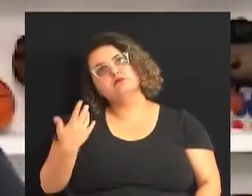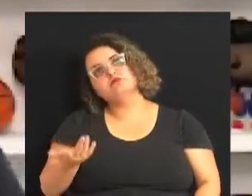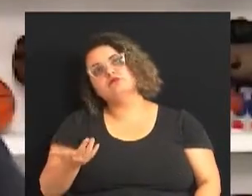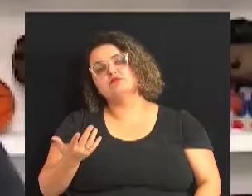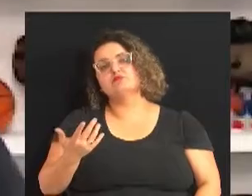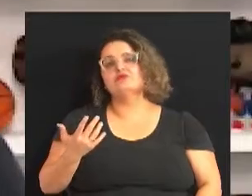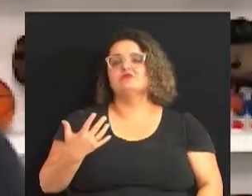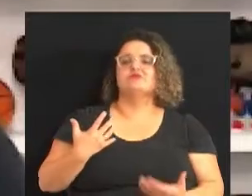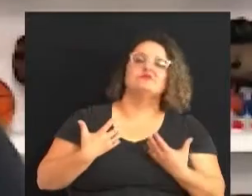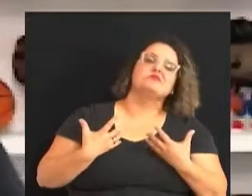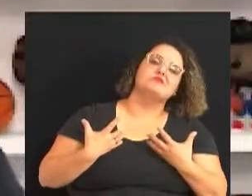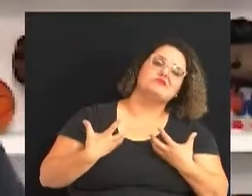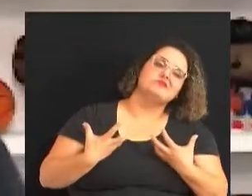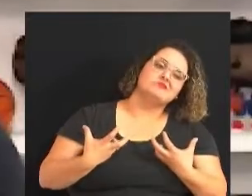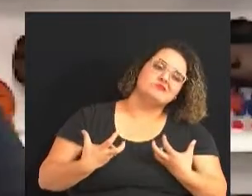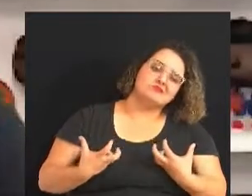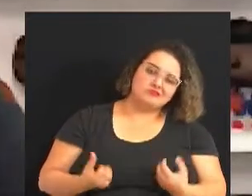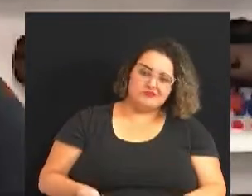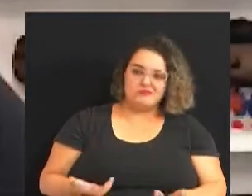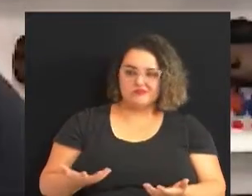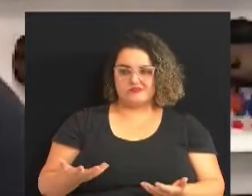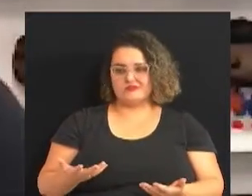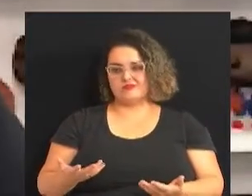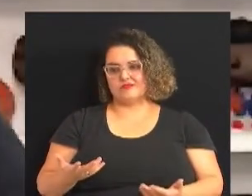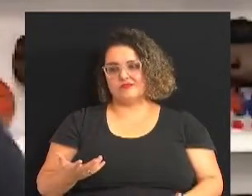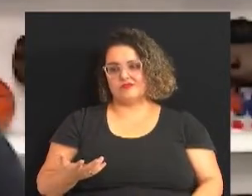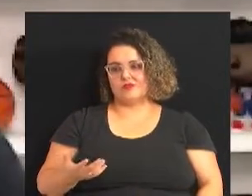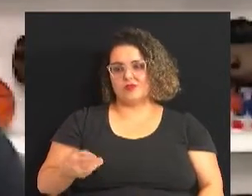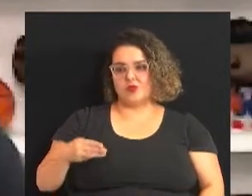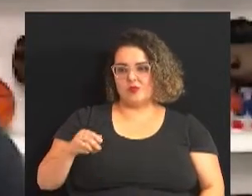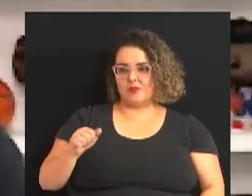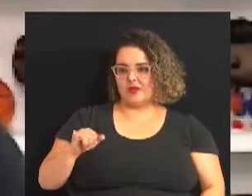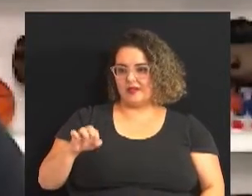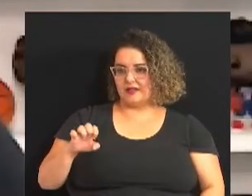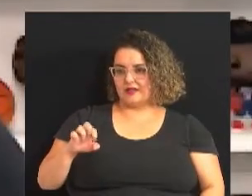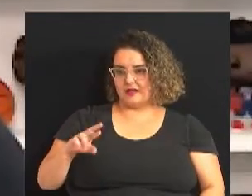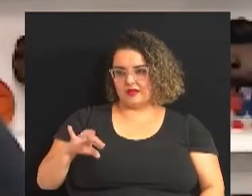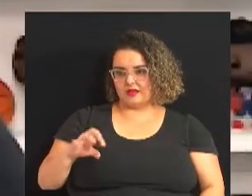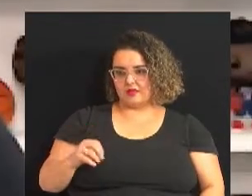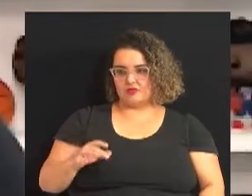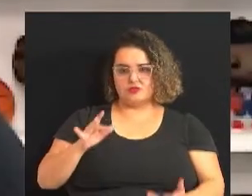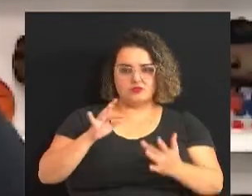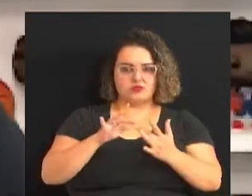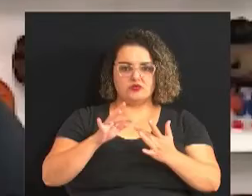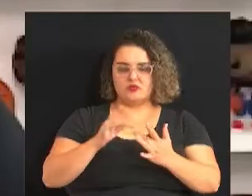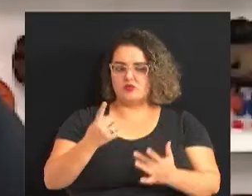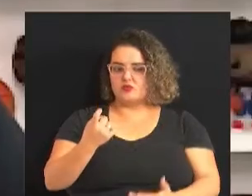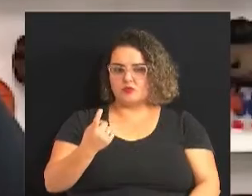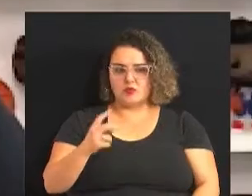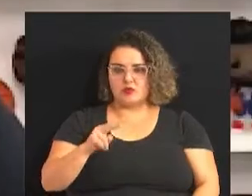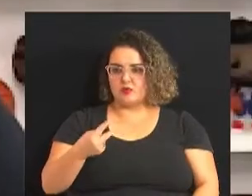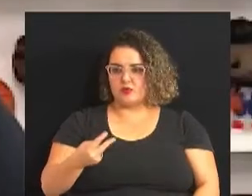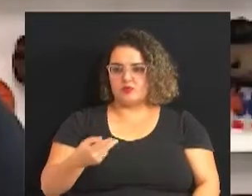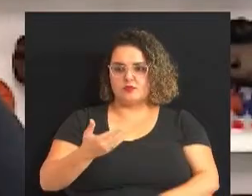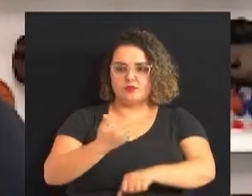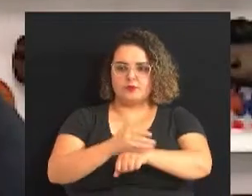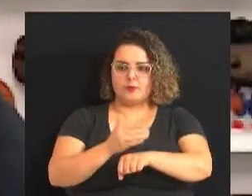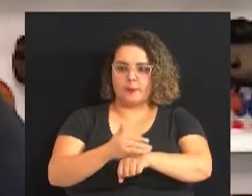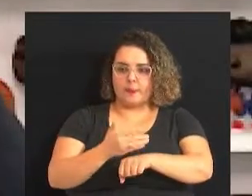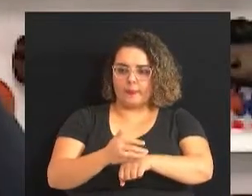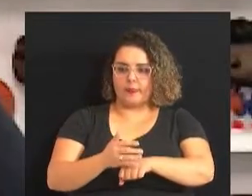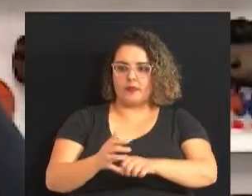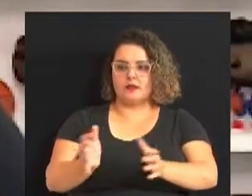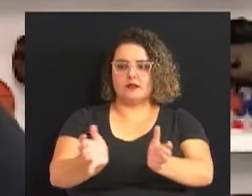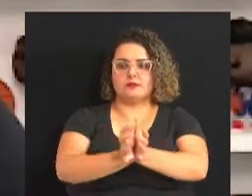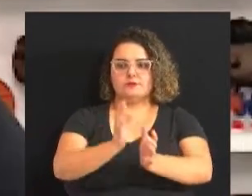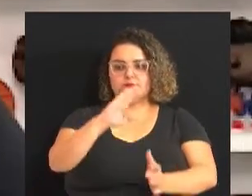relação ao que eu senti do Manhano. O Manhano eu tive um contato com ele uma vez só, em loco, durante um treino da seleção brasileira aqui em